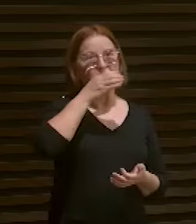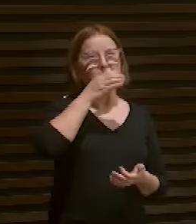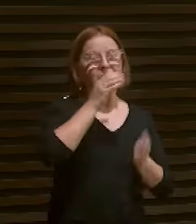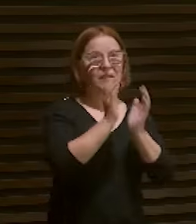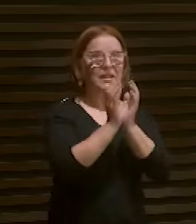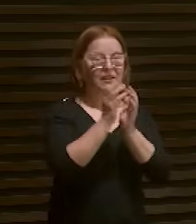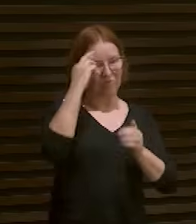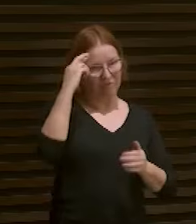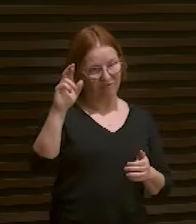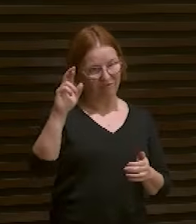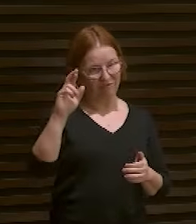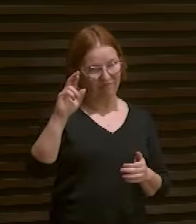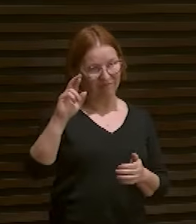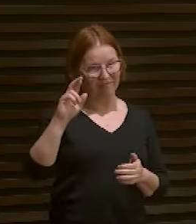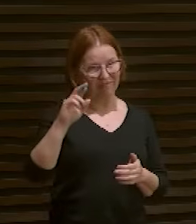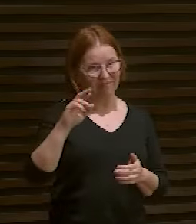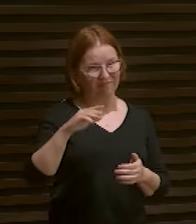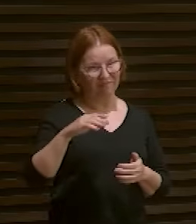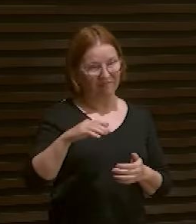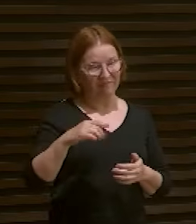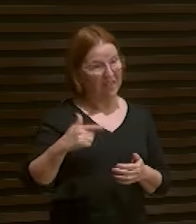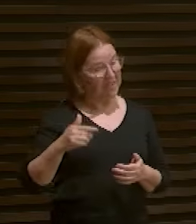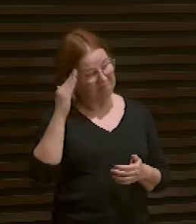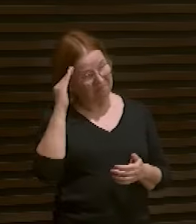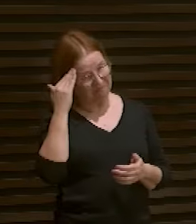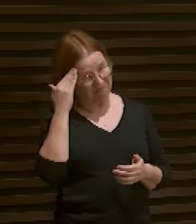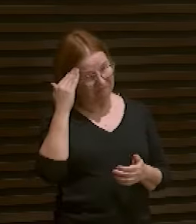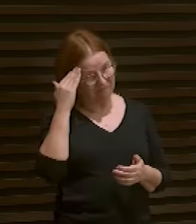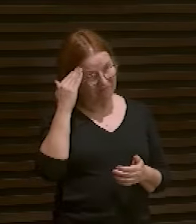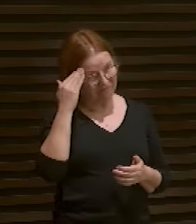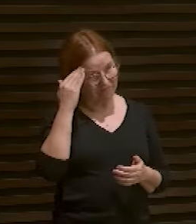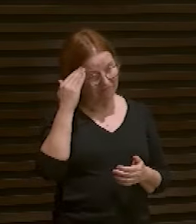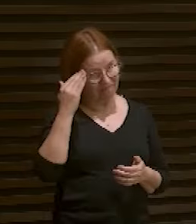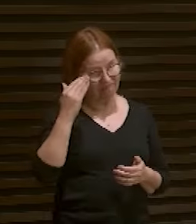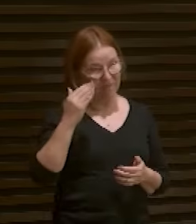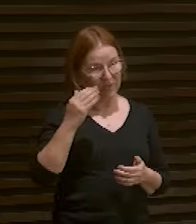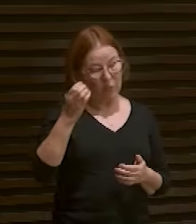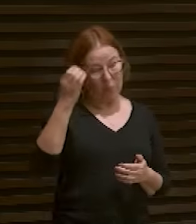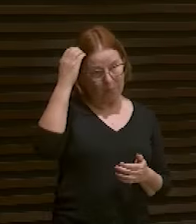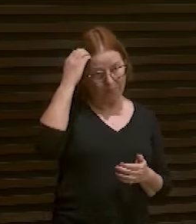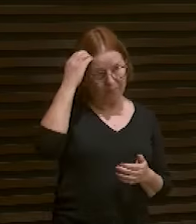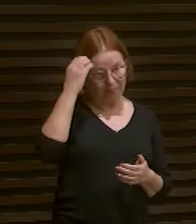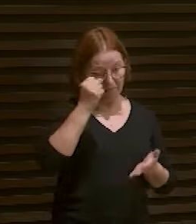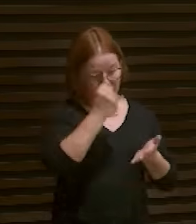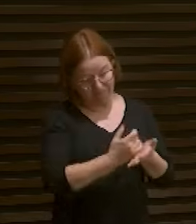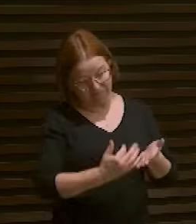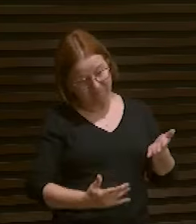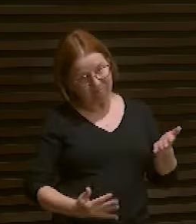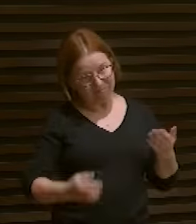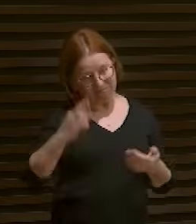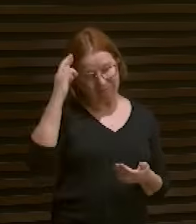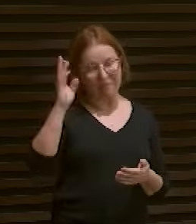Senhor indignamente, ele será réu do sangue do Senhor. E aí,